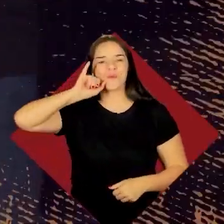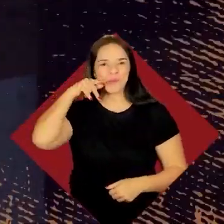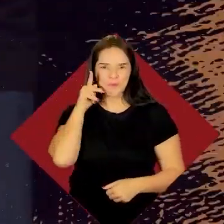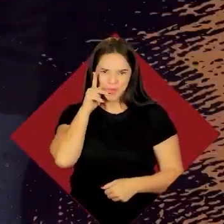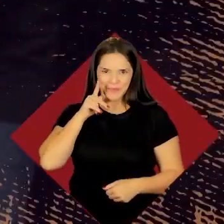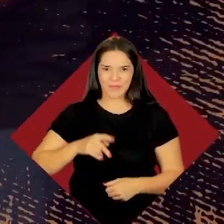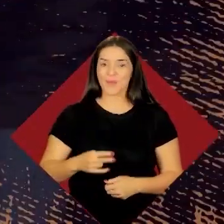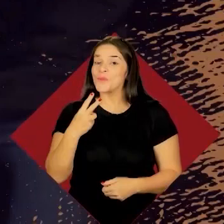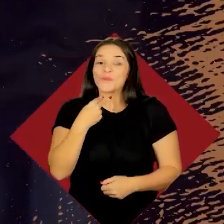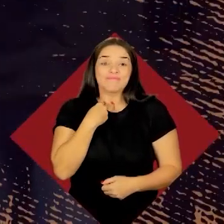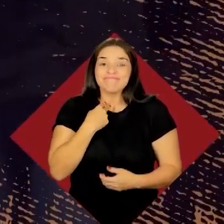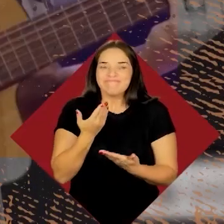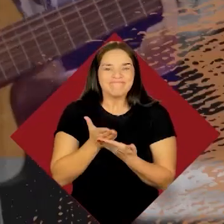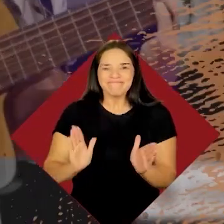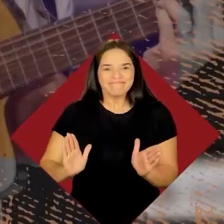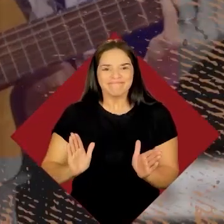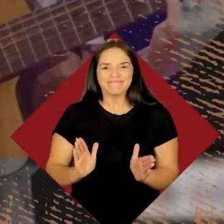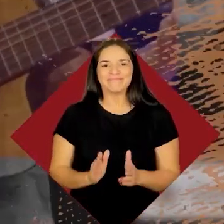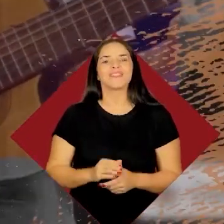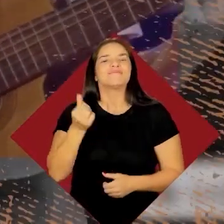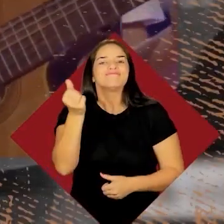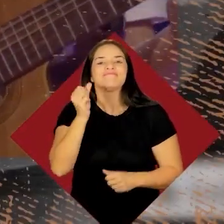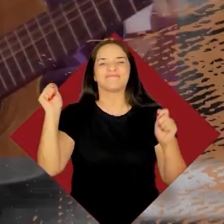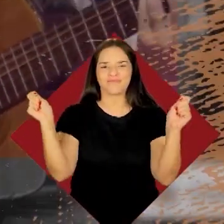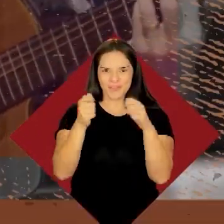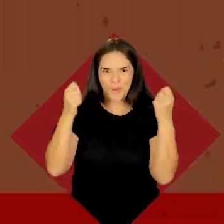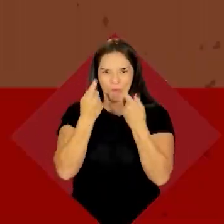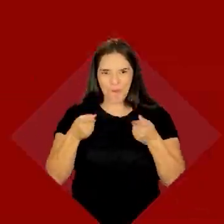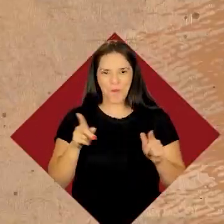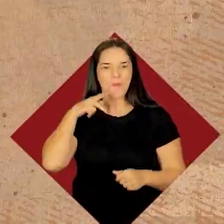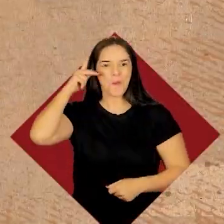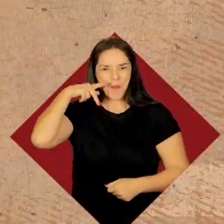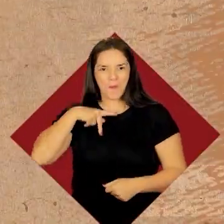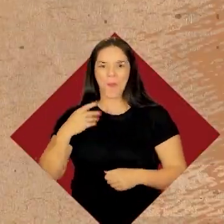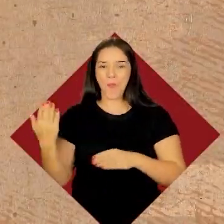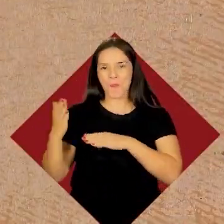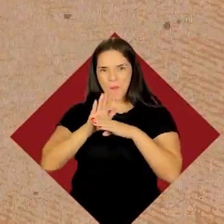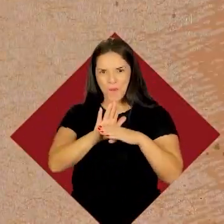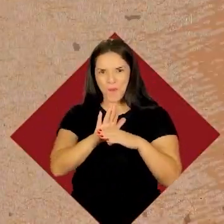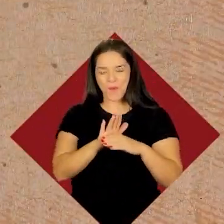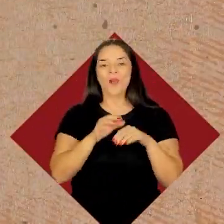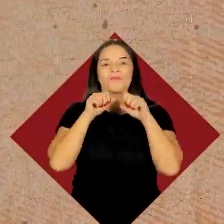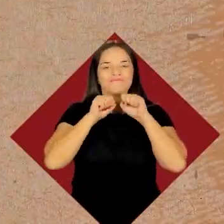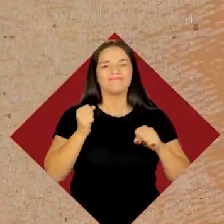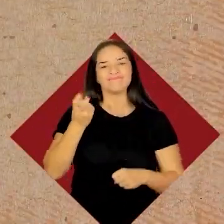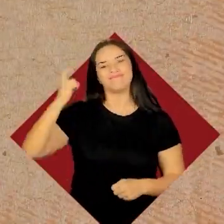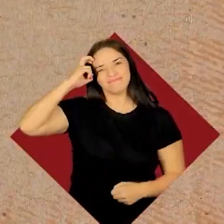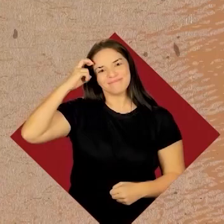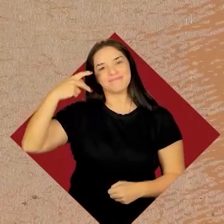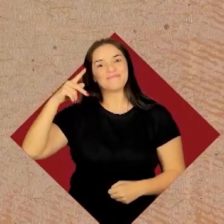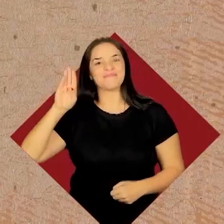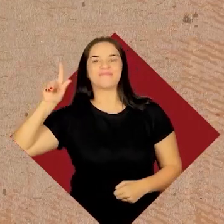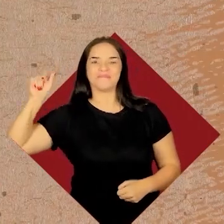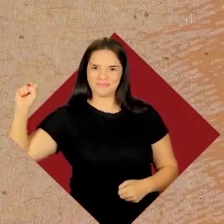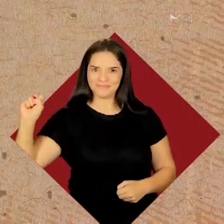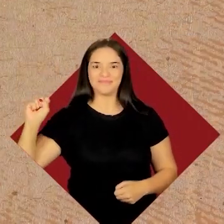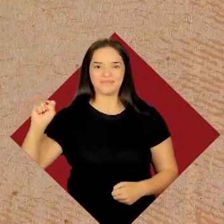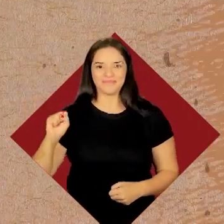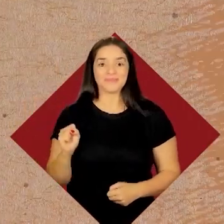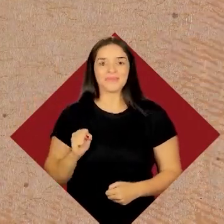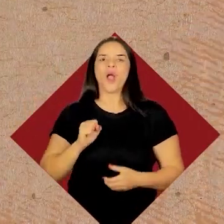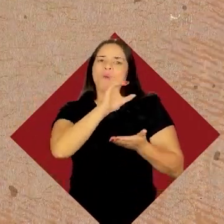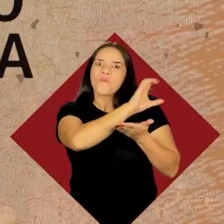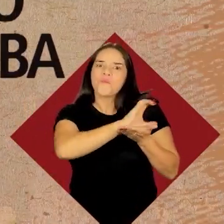Pessoa. Sexto Festival de Música da Paraíba. Apoio Secretaria de Cultura e PBGás.